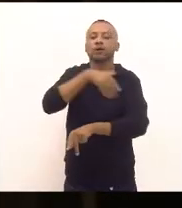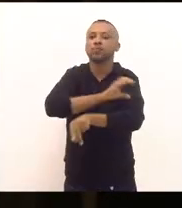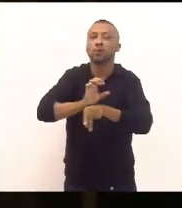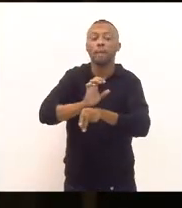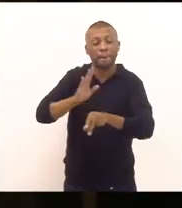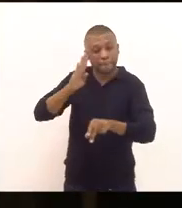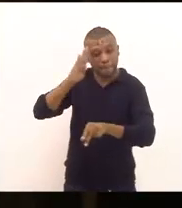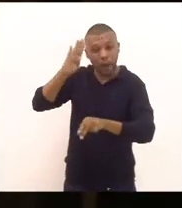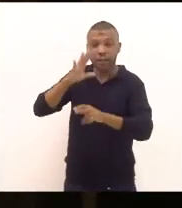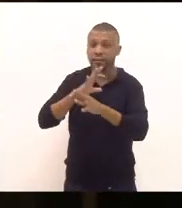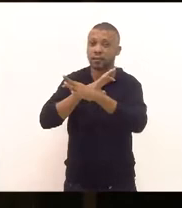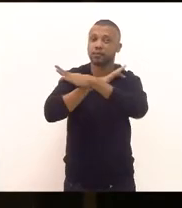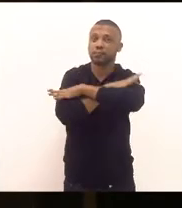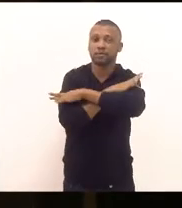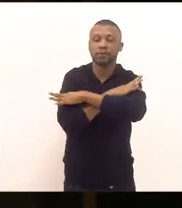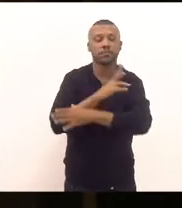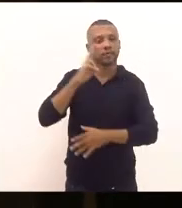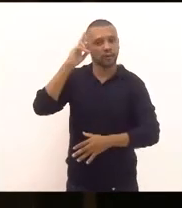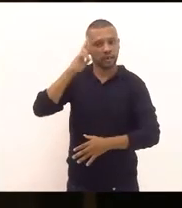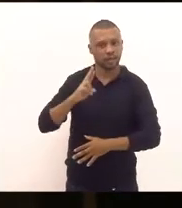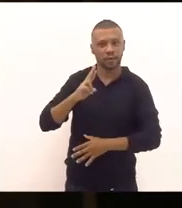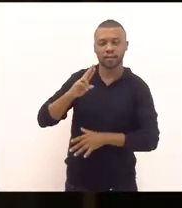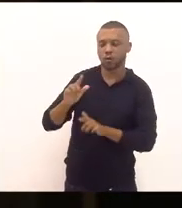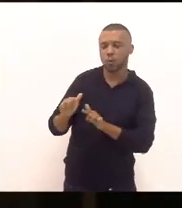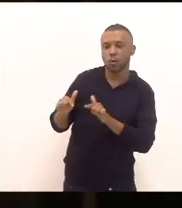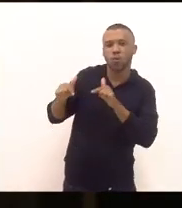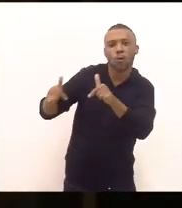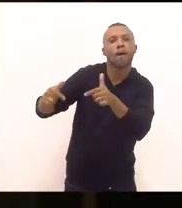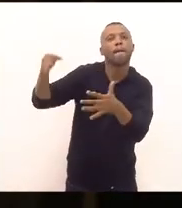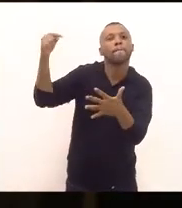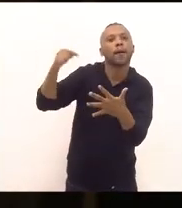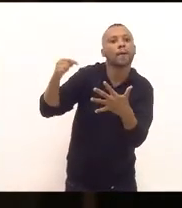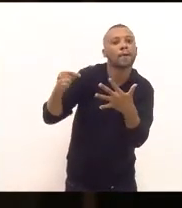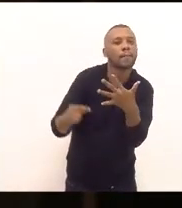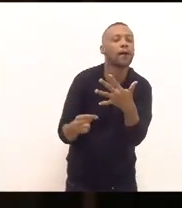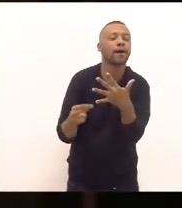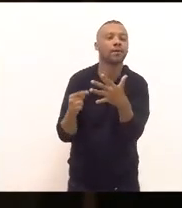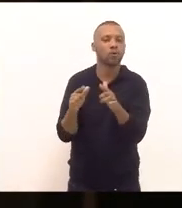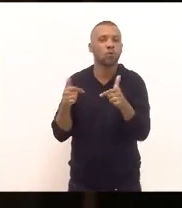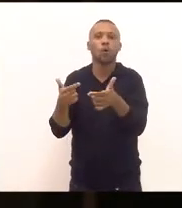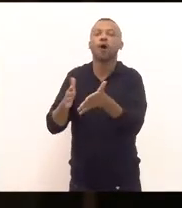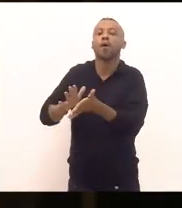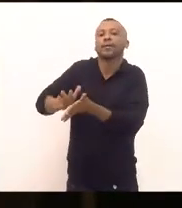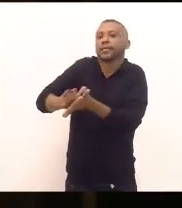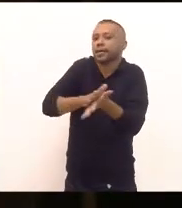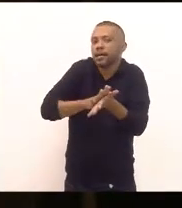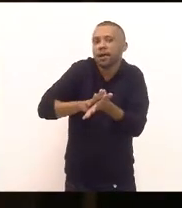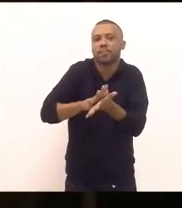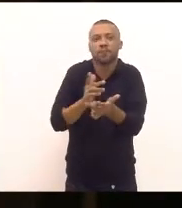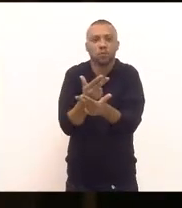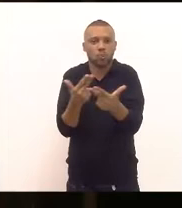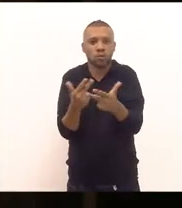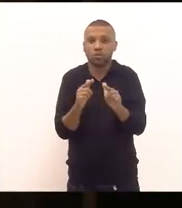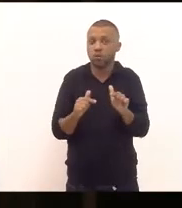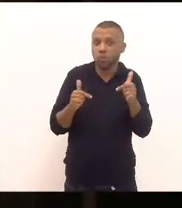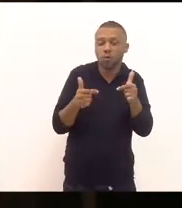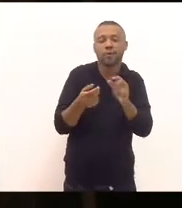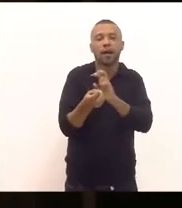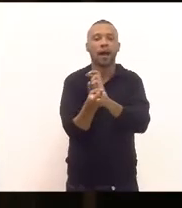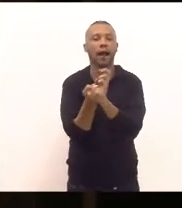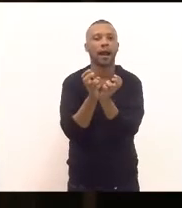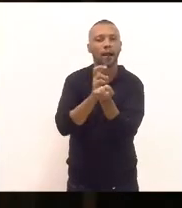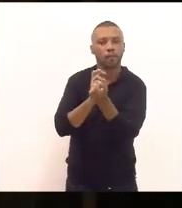do Candomblé a reta efeito uma série de iniciativas para o samba é fizemos iniciativas para